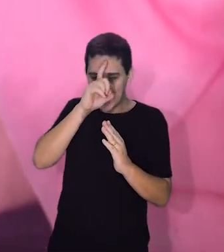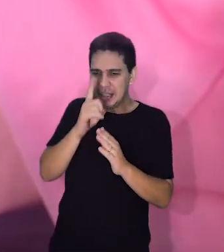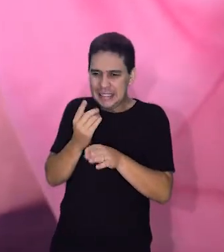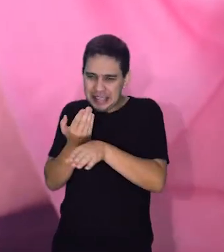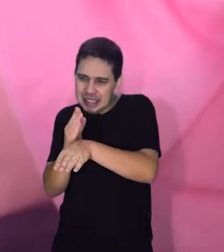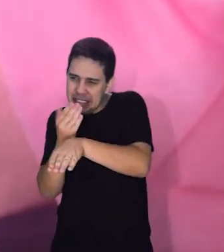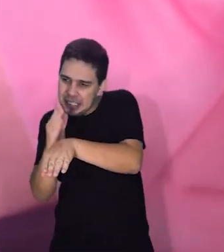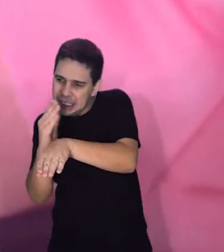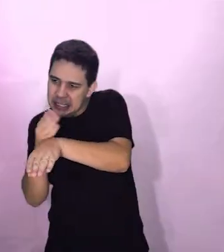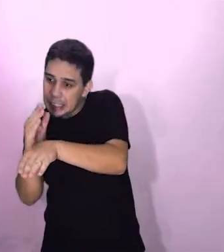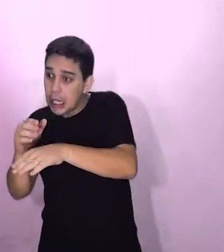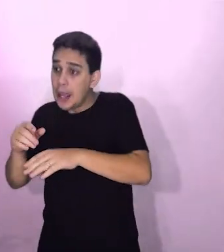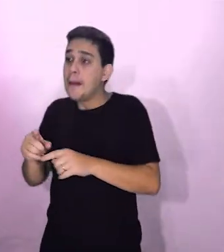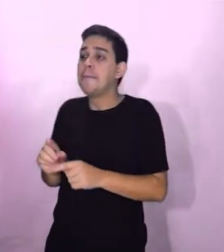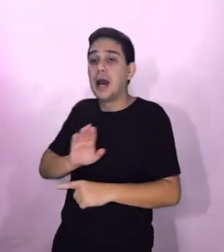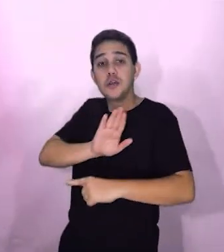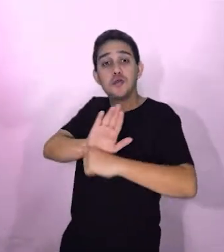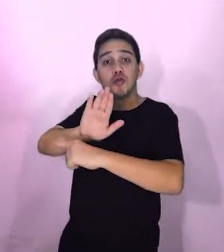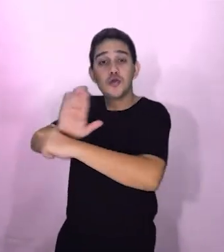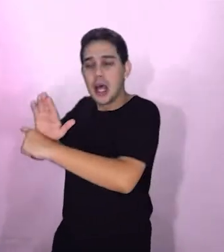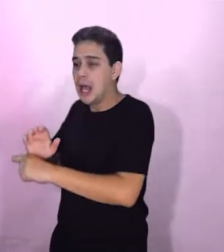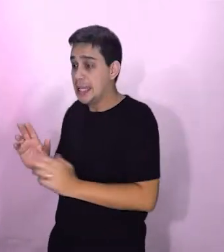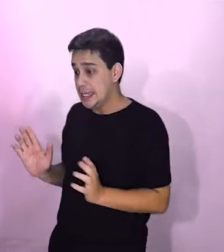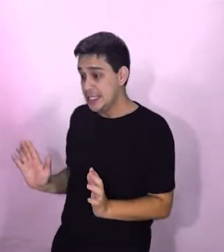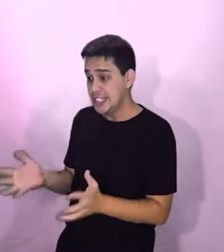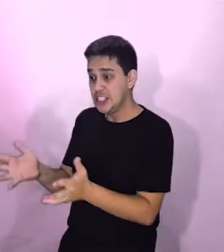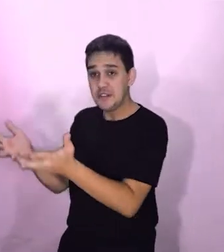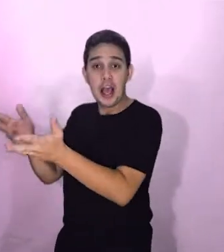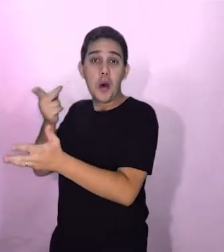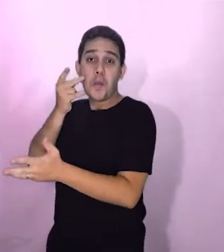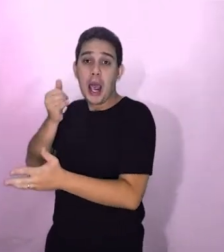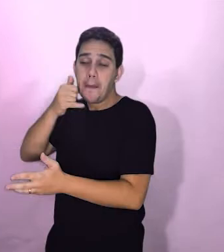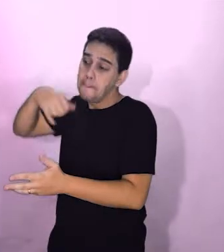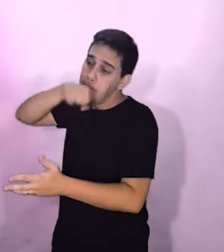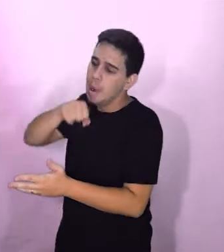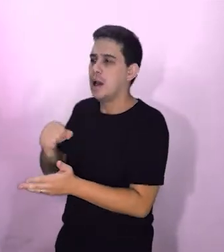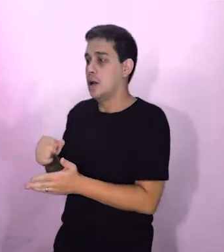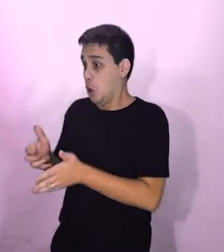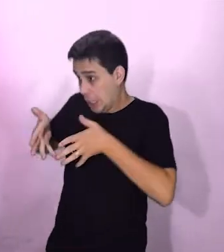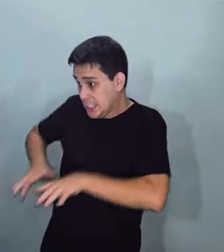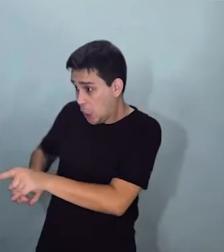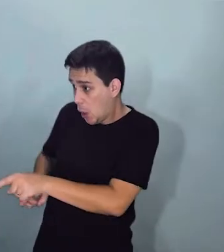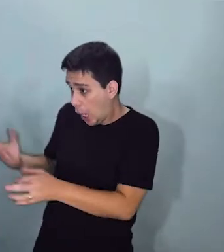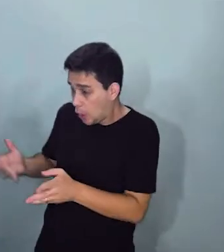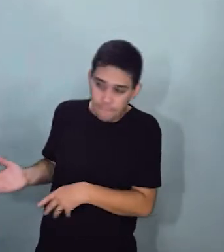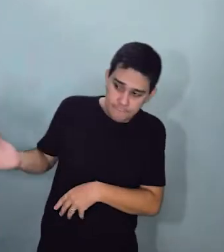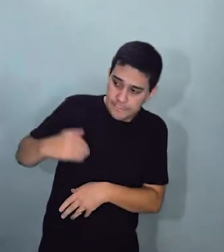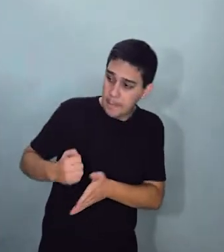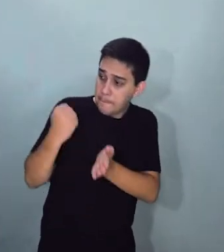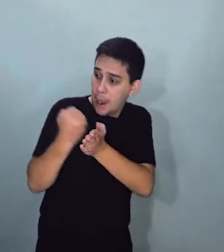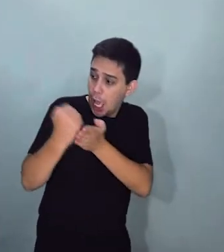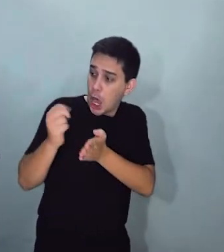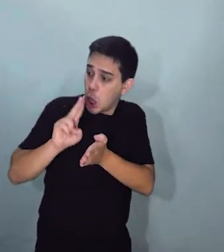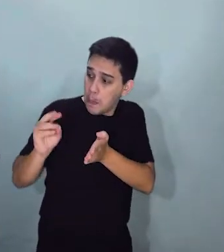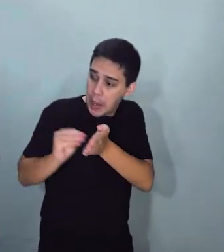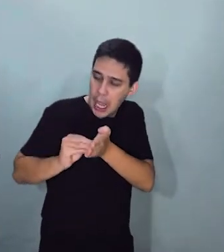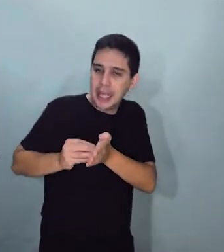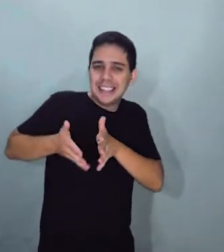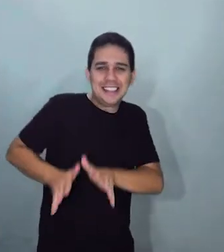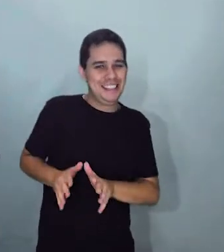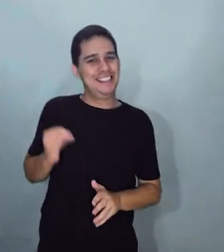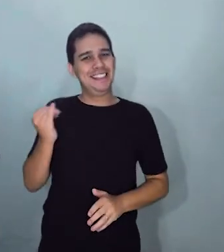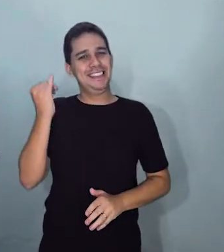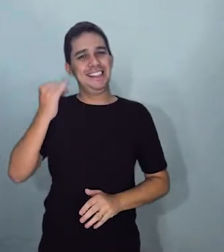pelos nascimentos para ajudar no incentivo do registro imediato do recém-nascido. O projeto Nascer Legal